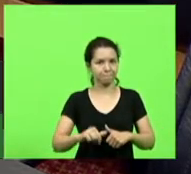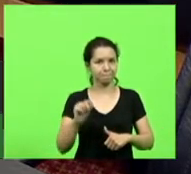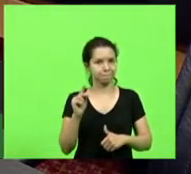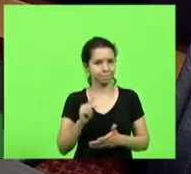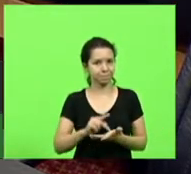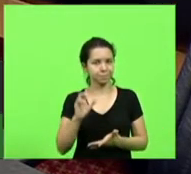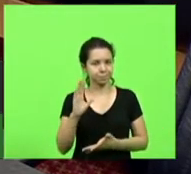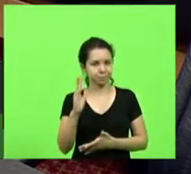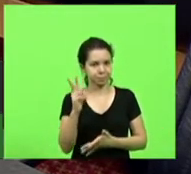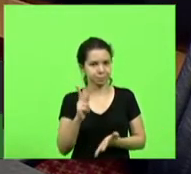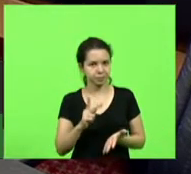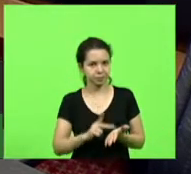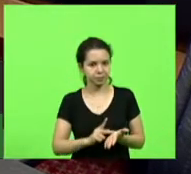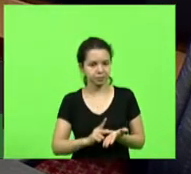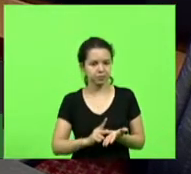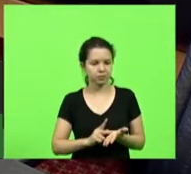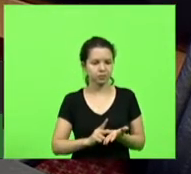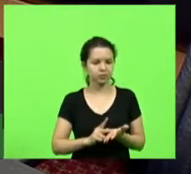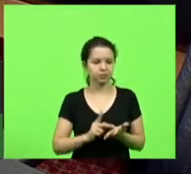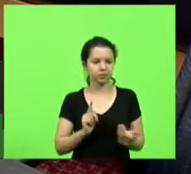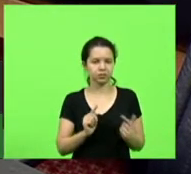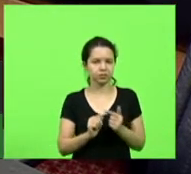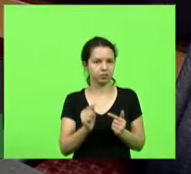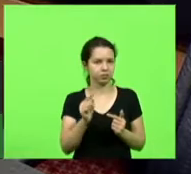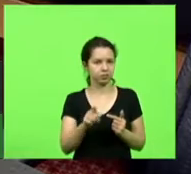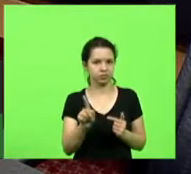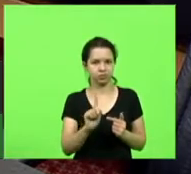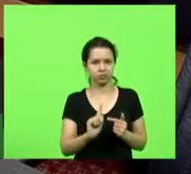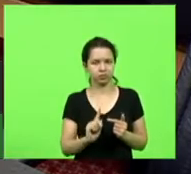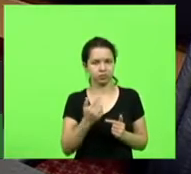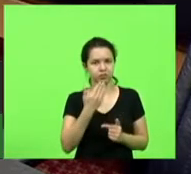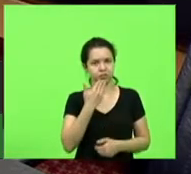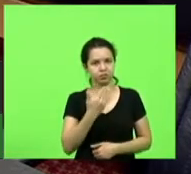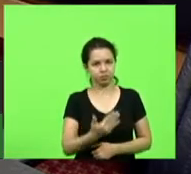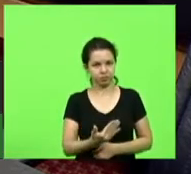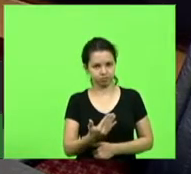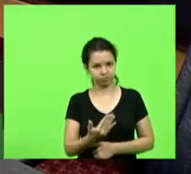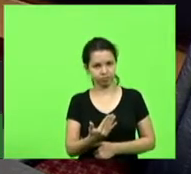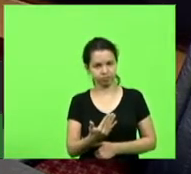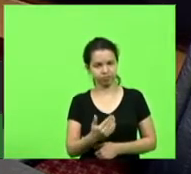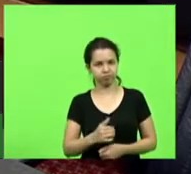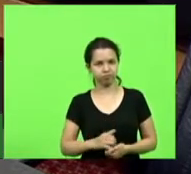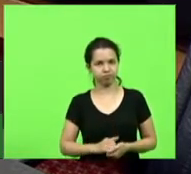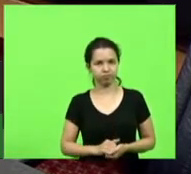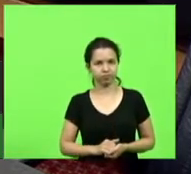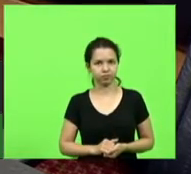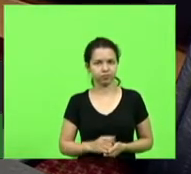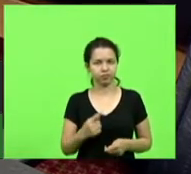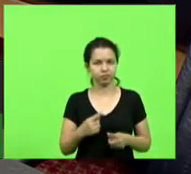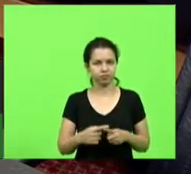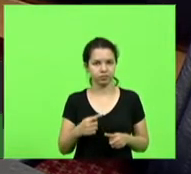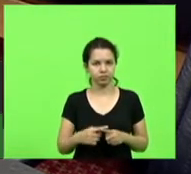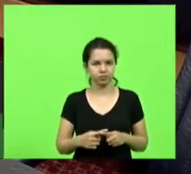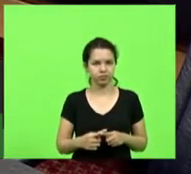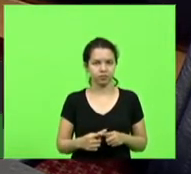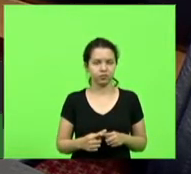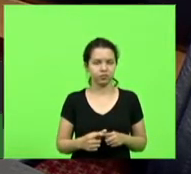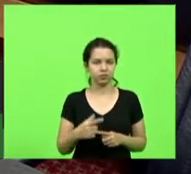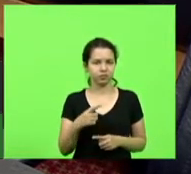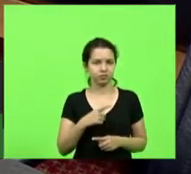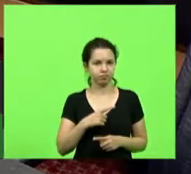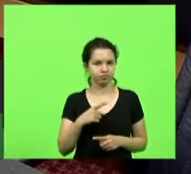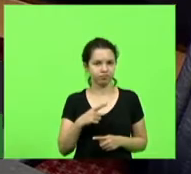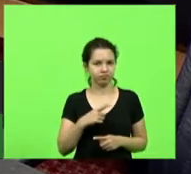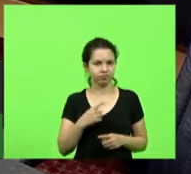a análise do fato determinado, a peça não satisfaz aí os requisitos formais, pois ela ela é genérica,